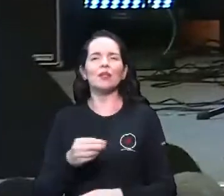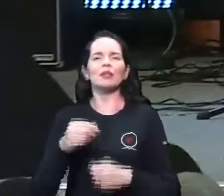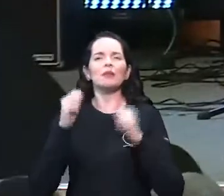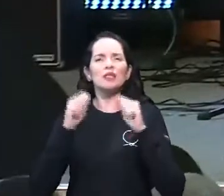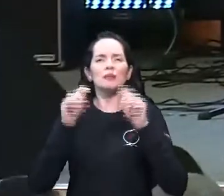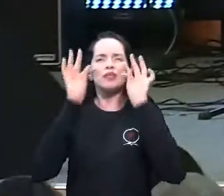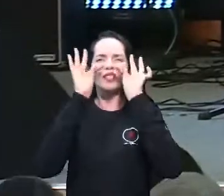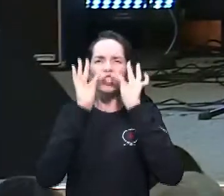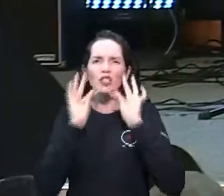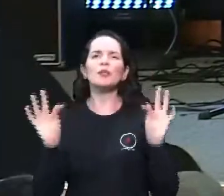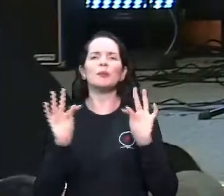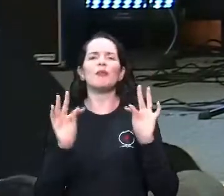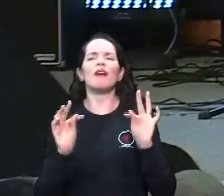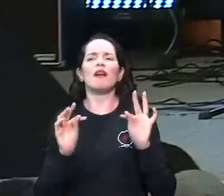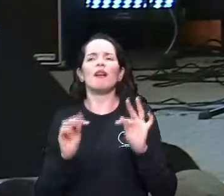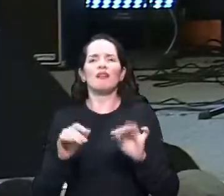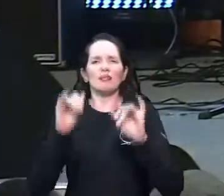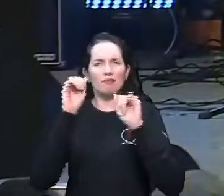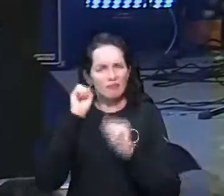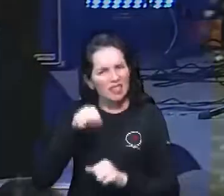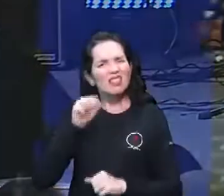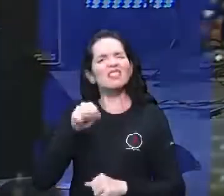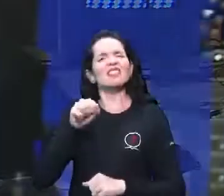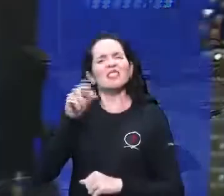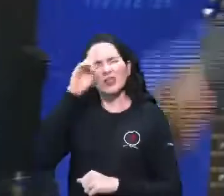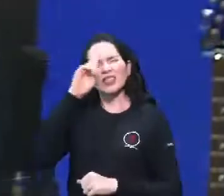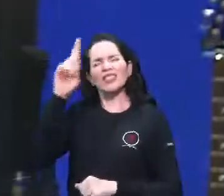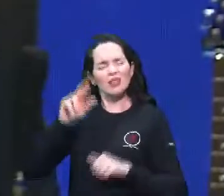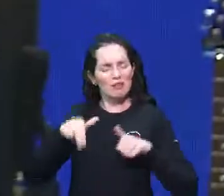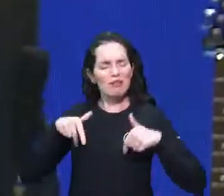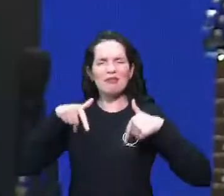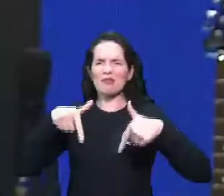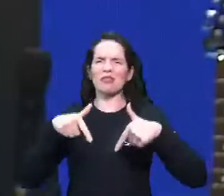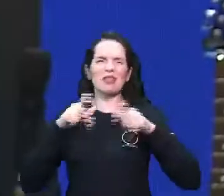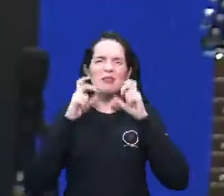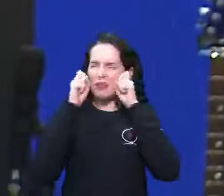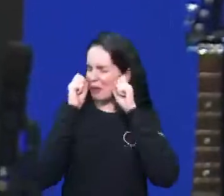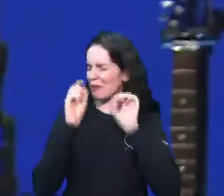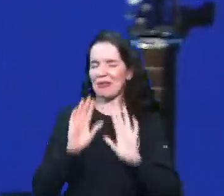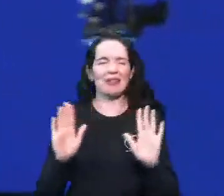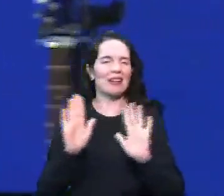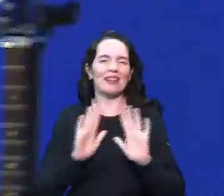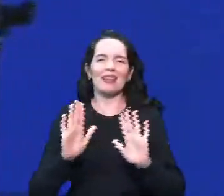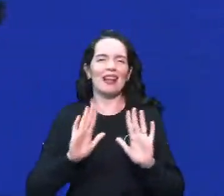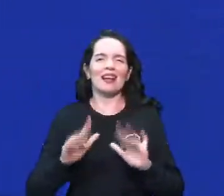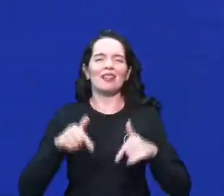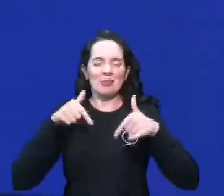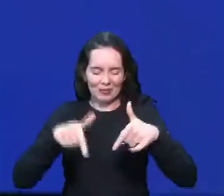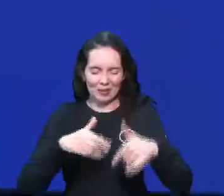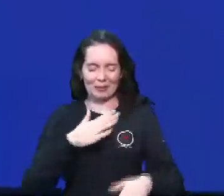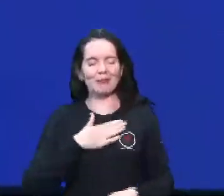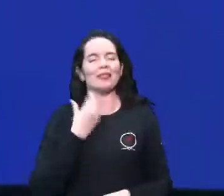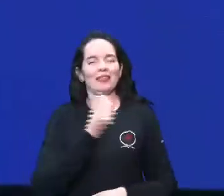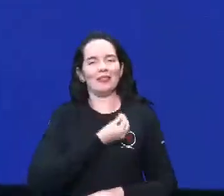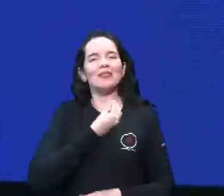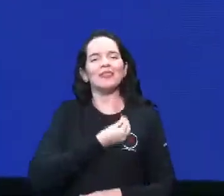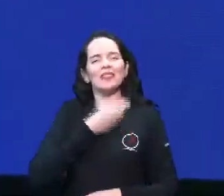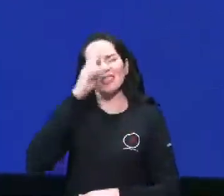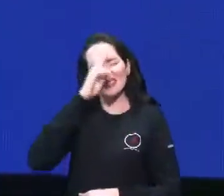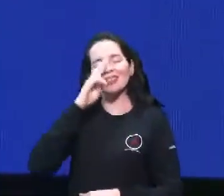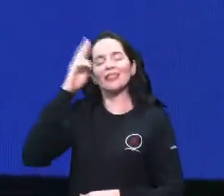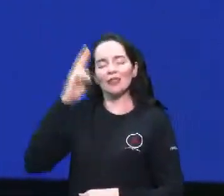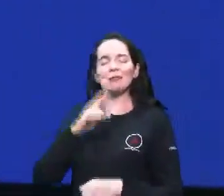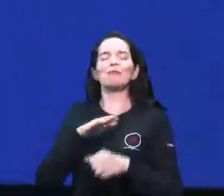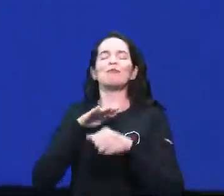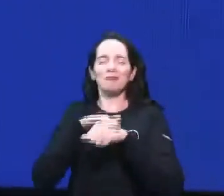e dizer: sim, o Senhor fez, eu não me envergonho do que Deus tem feito na minha vida. Oh, Senhor, que essa